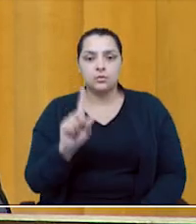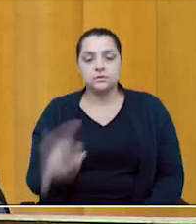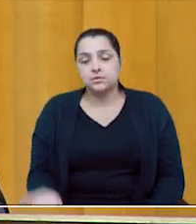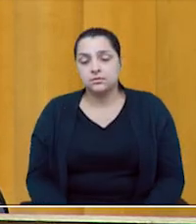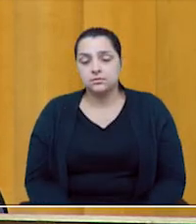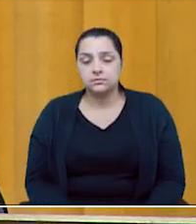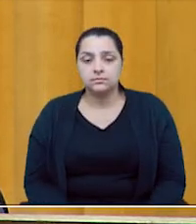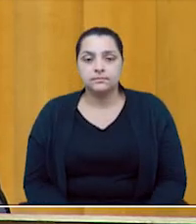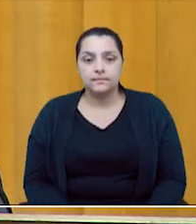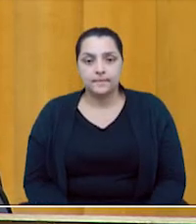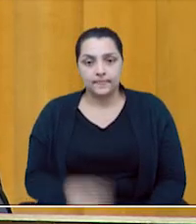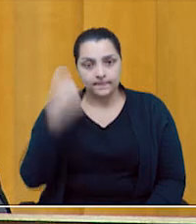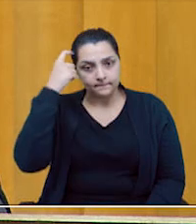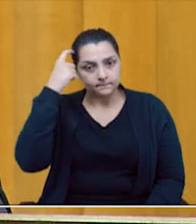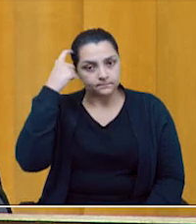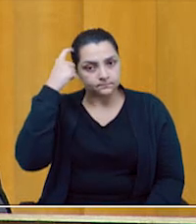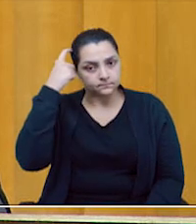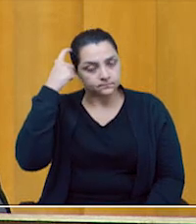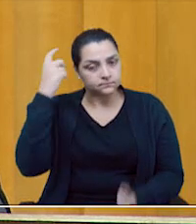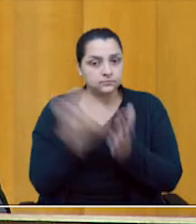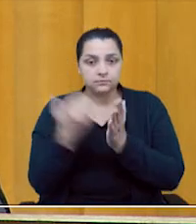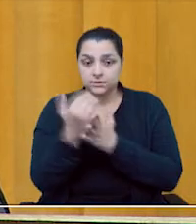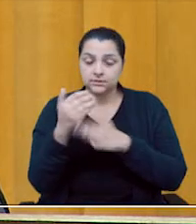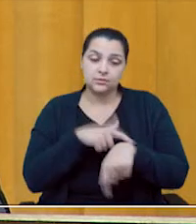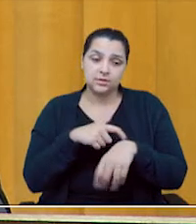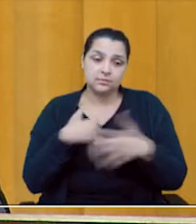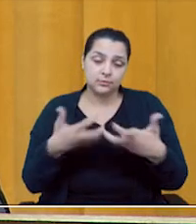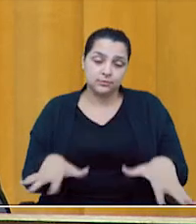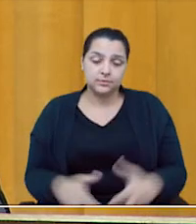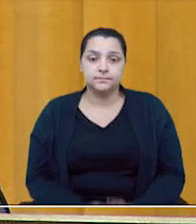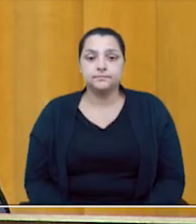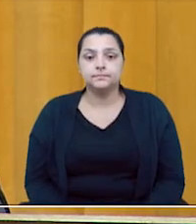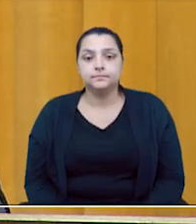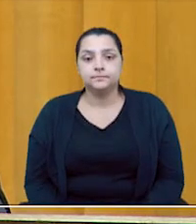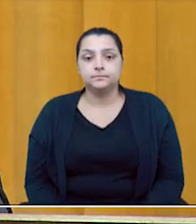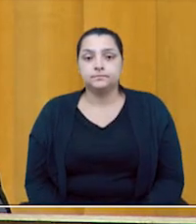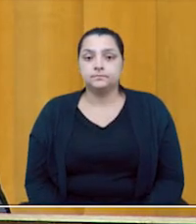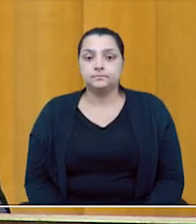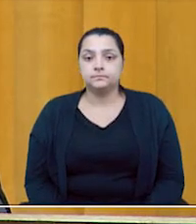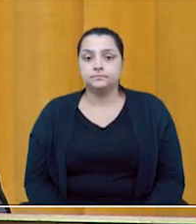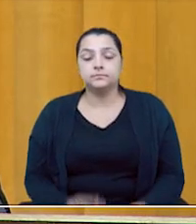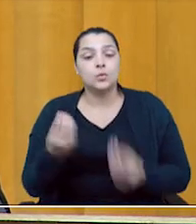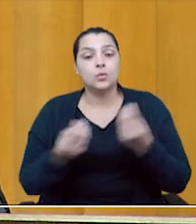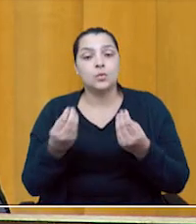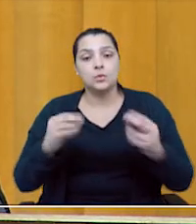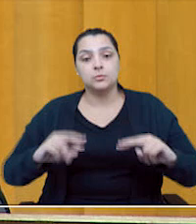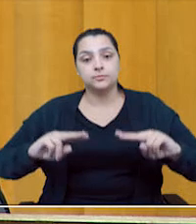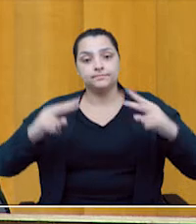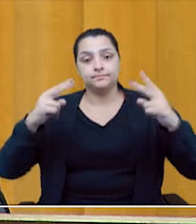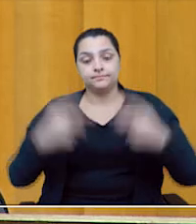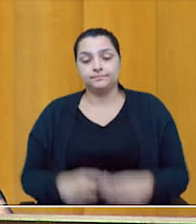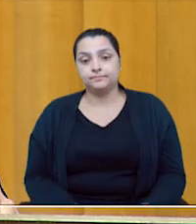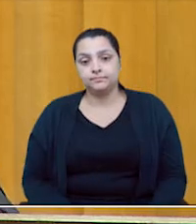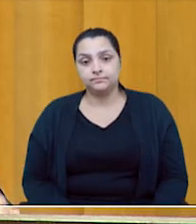quero extrapolar o tempo, então estou controlando aqui. E um olhar sobre como estão as carreiras. Bem, sintetizar esse